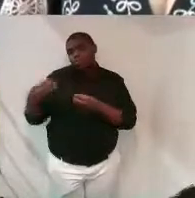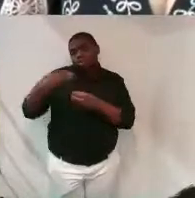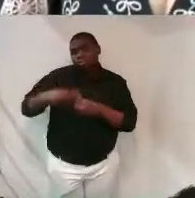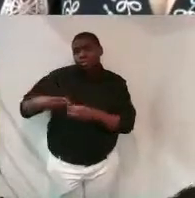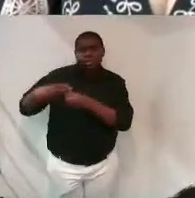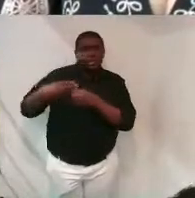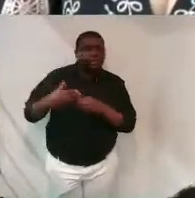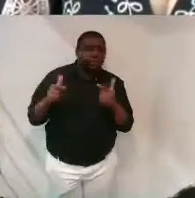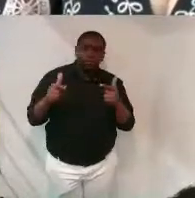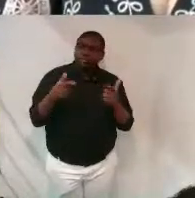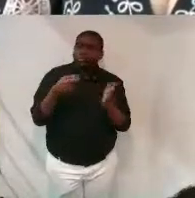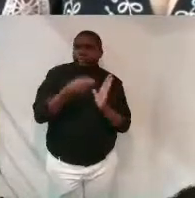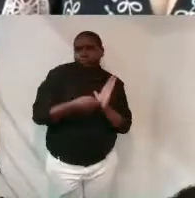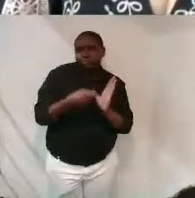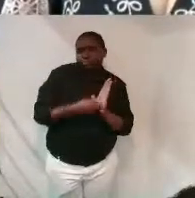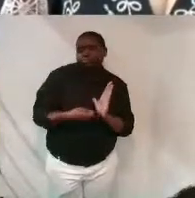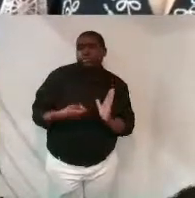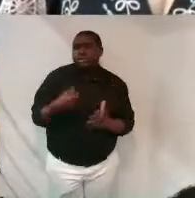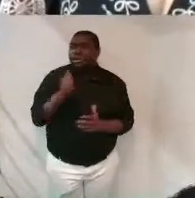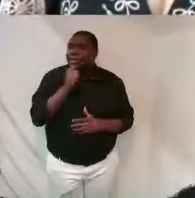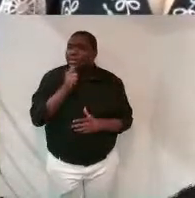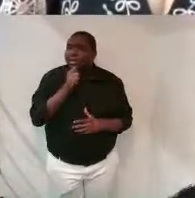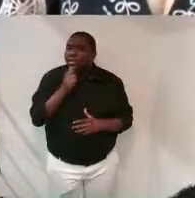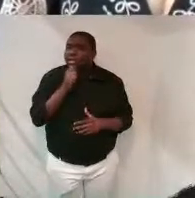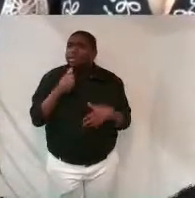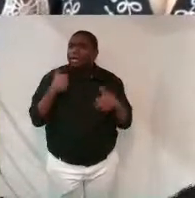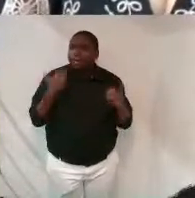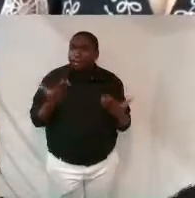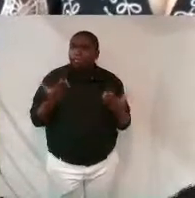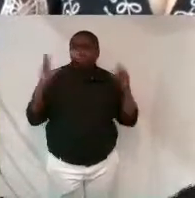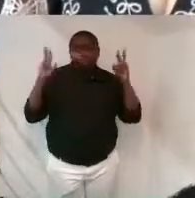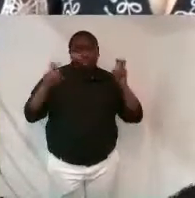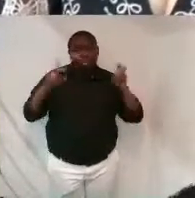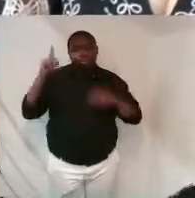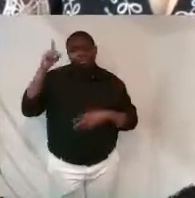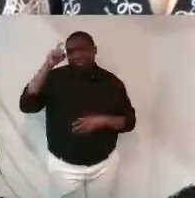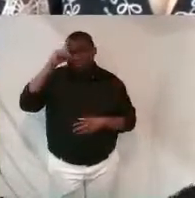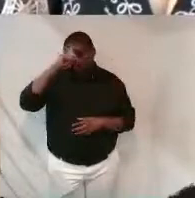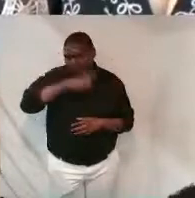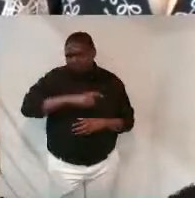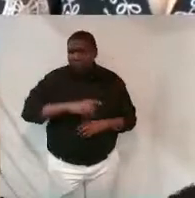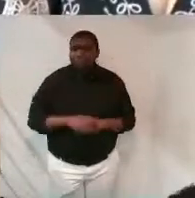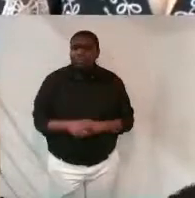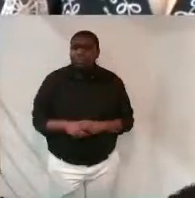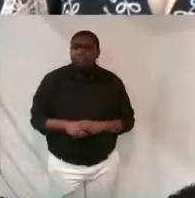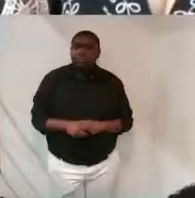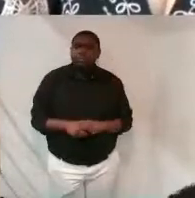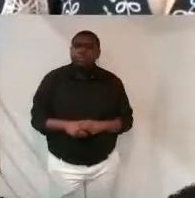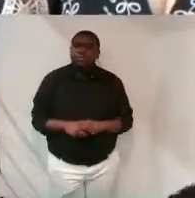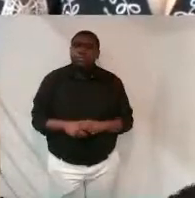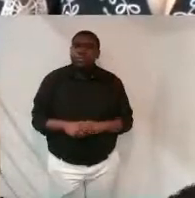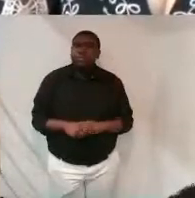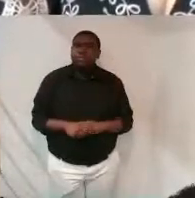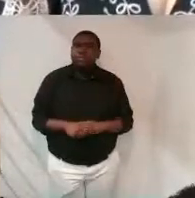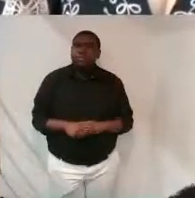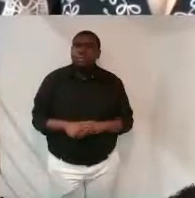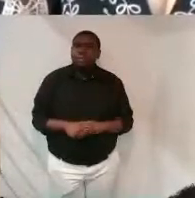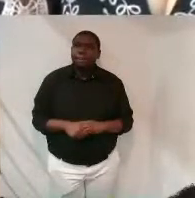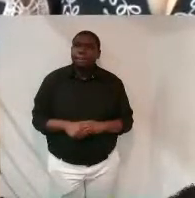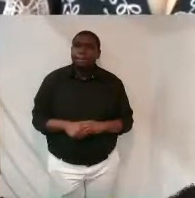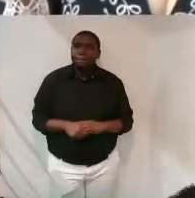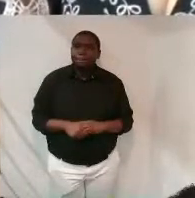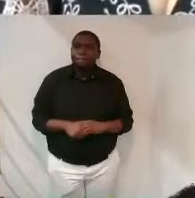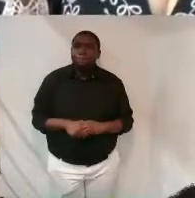suas cobranças, ainda temos um tabu muito grande sobre esse tema. Os que instituíram, muitas vezes,